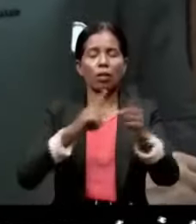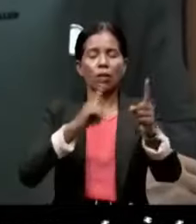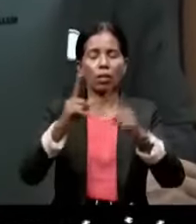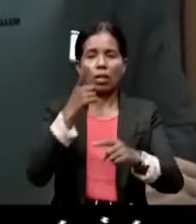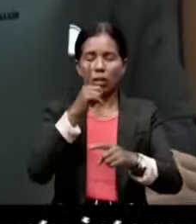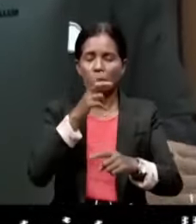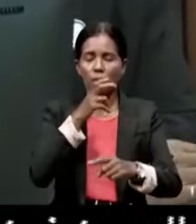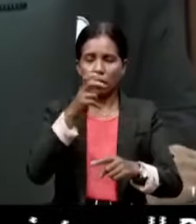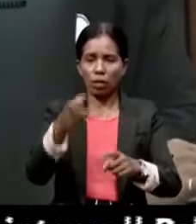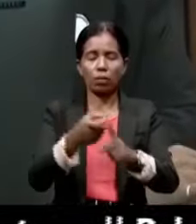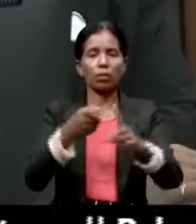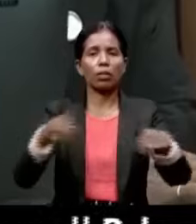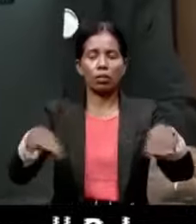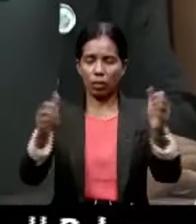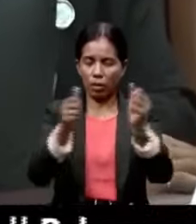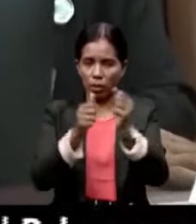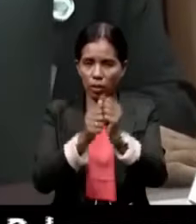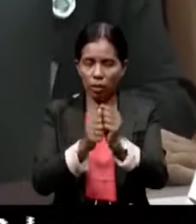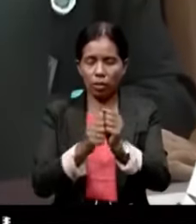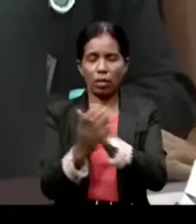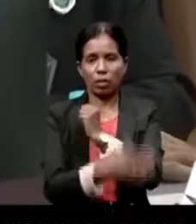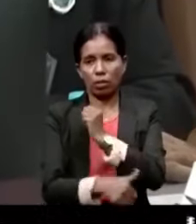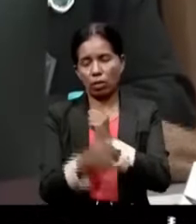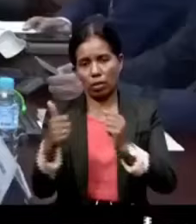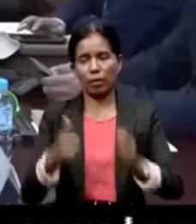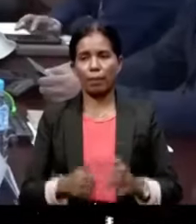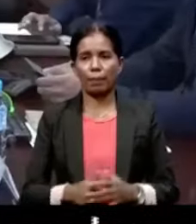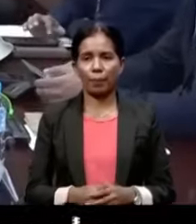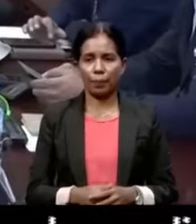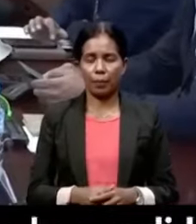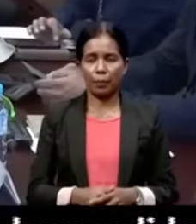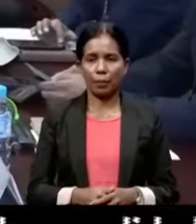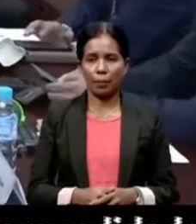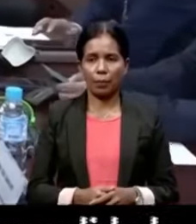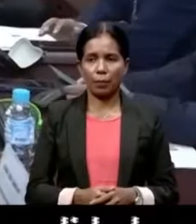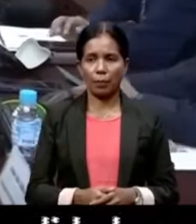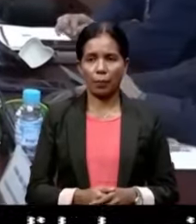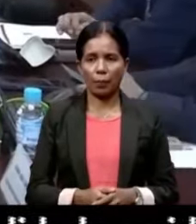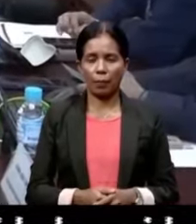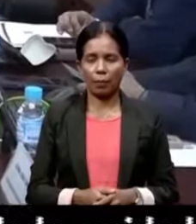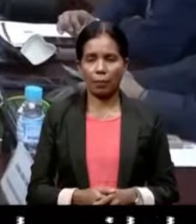português, lhe cooperação com entidade estrangeira CIRA. Agostinho da Costa, Romaldo Neves, GMN.